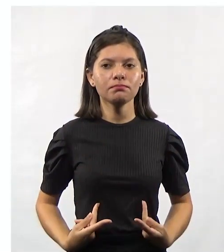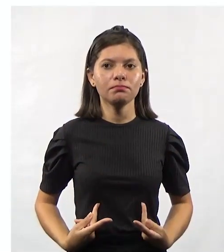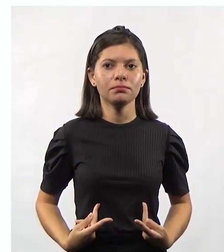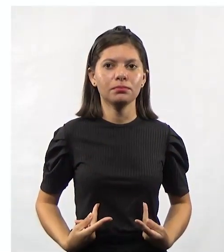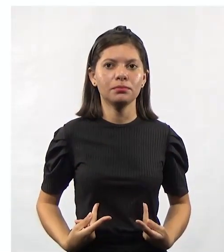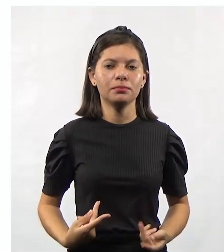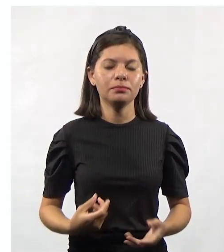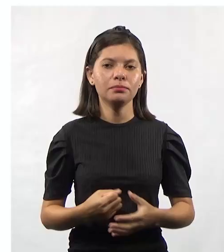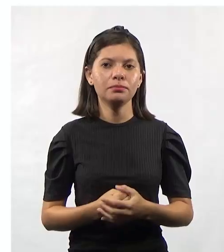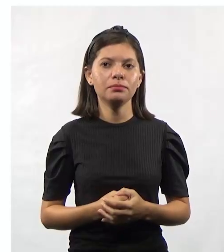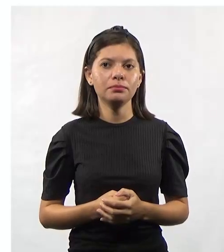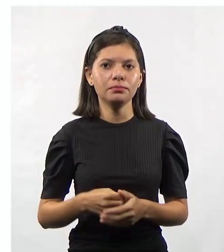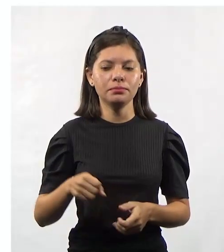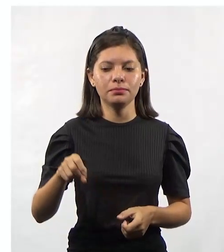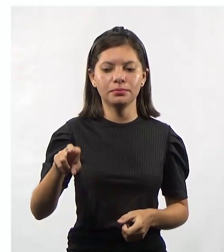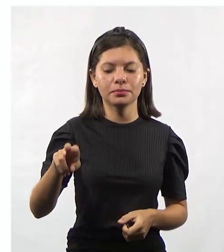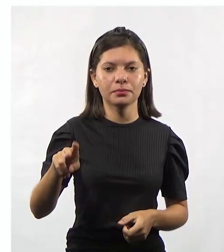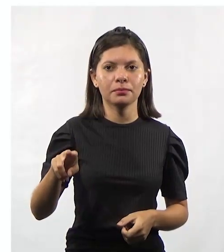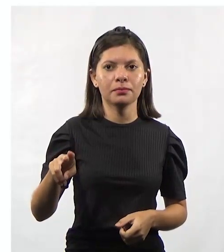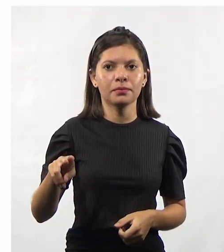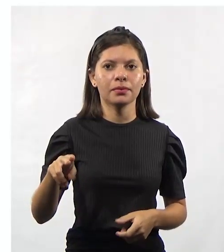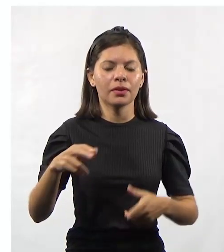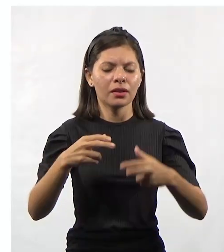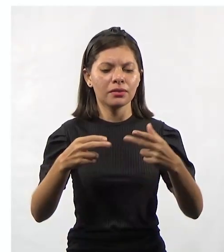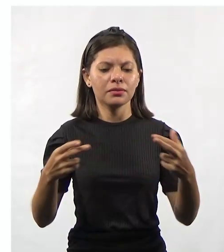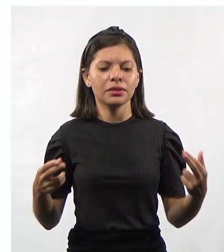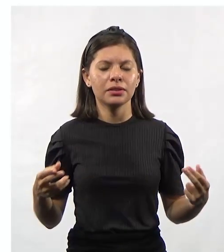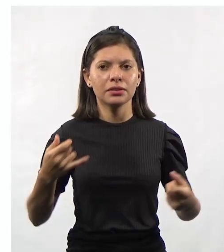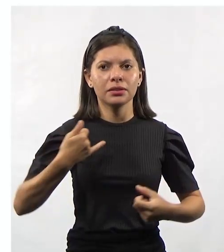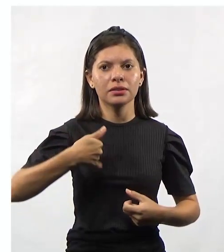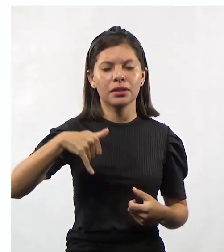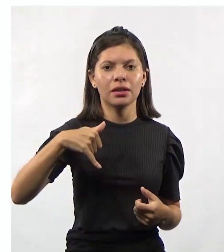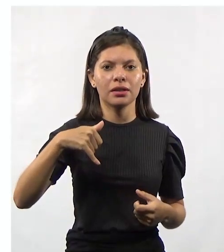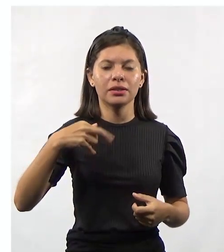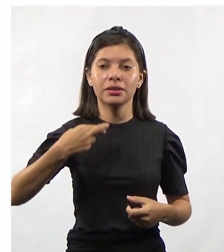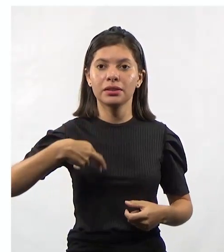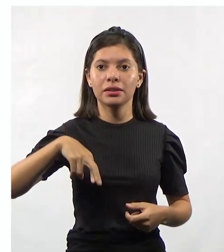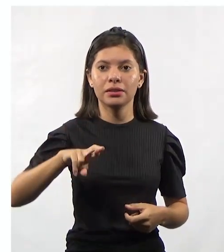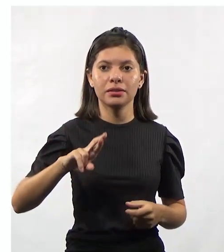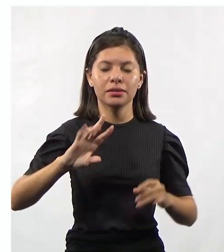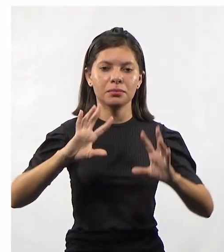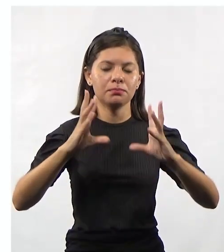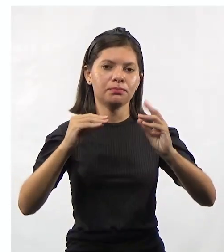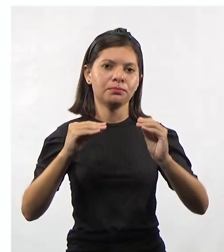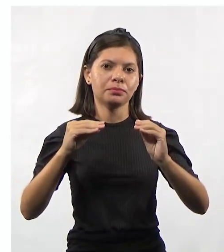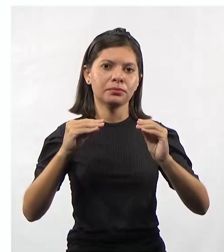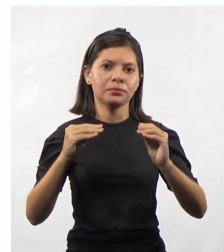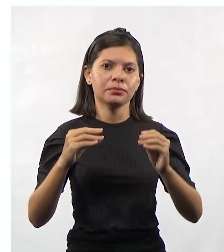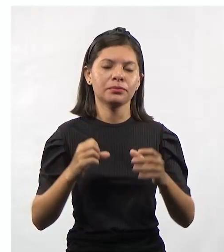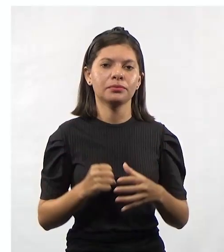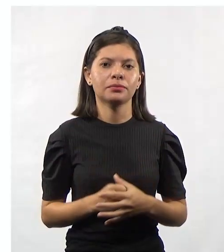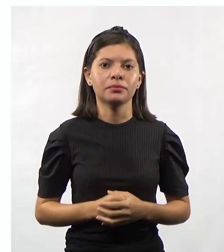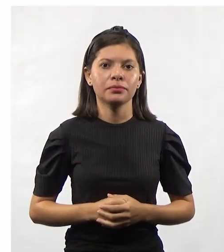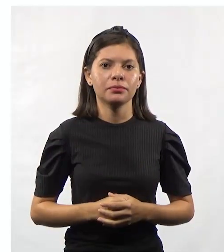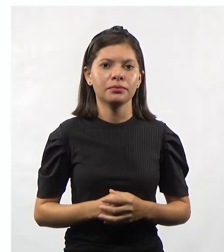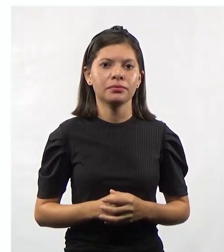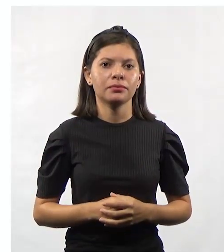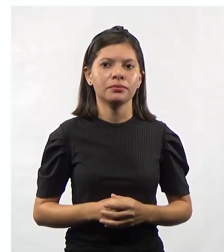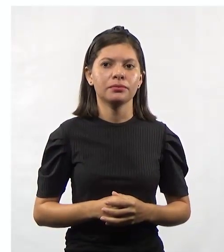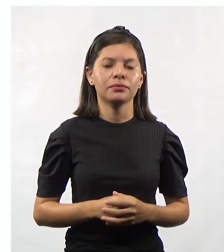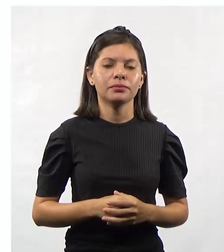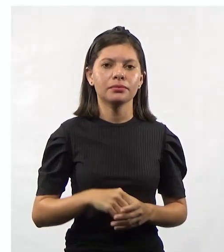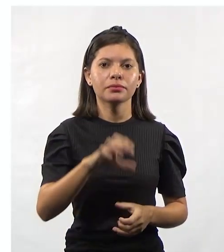humanidade, porém, elas são diferentes em idade, crenças, capacidades, ritmos,